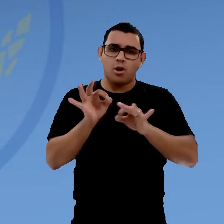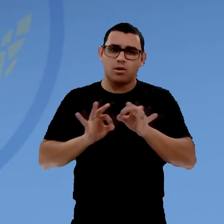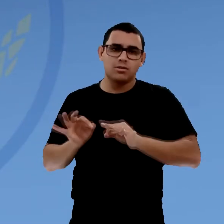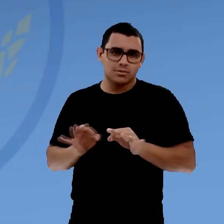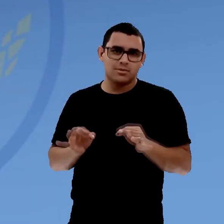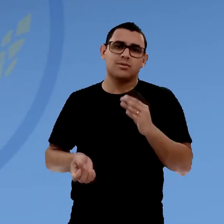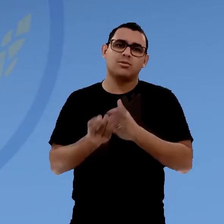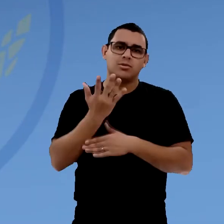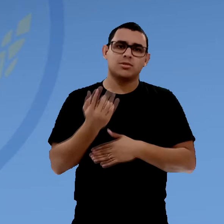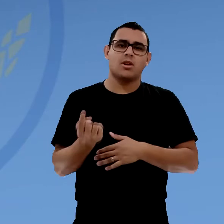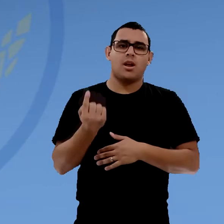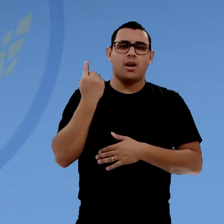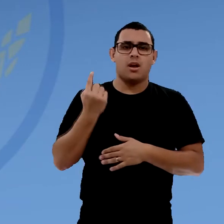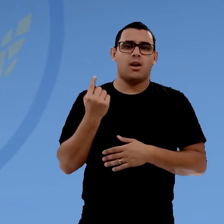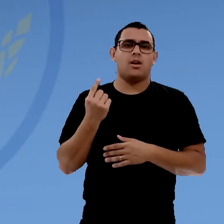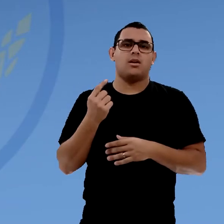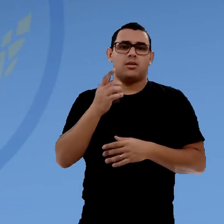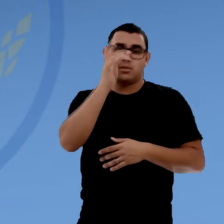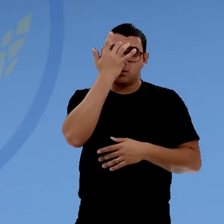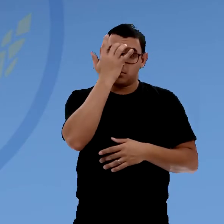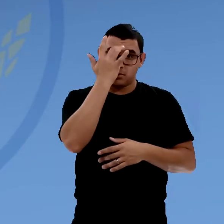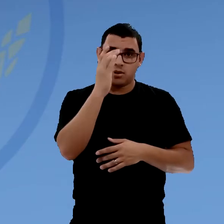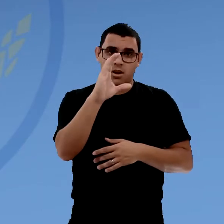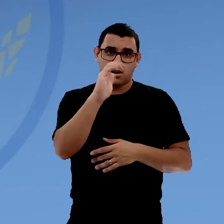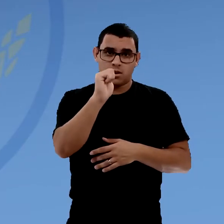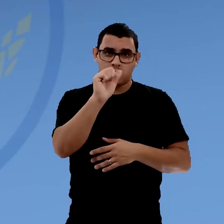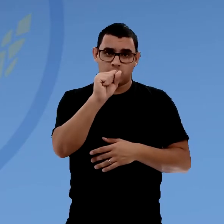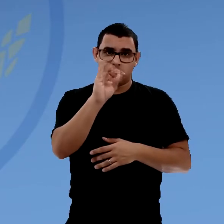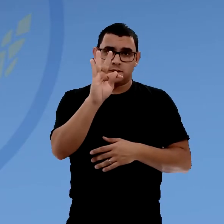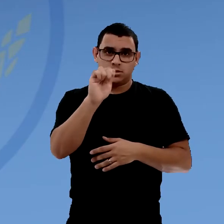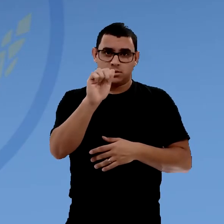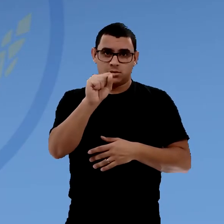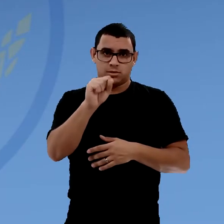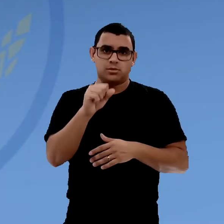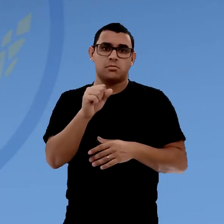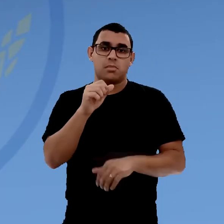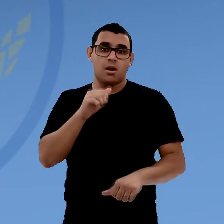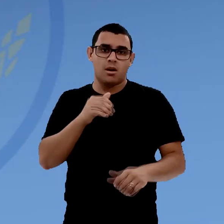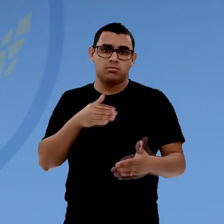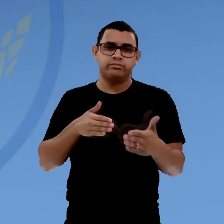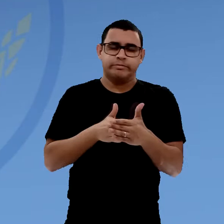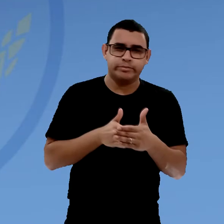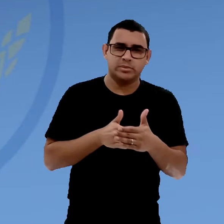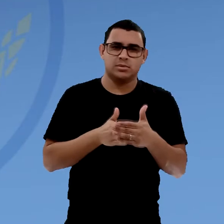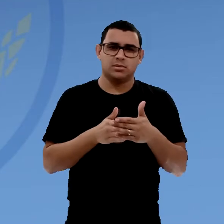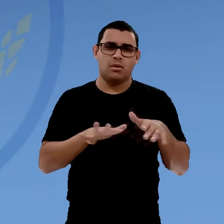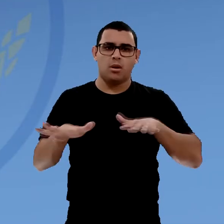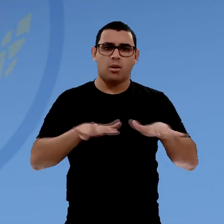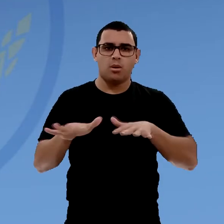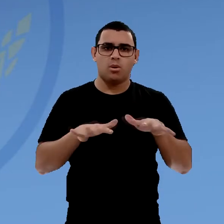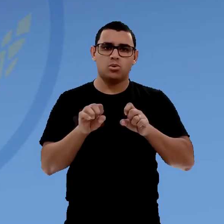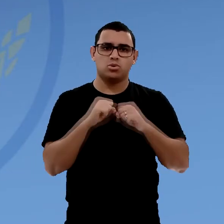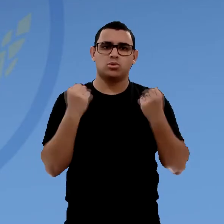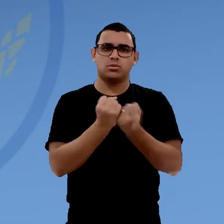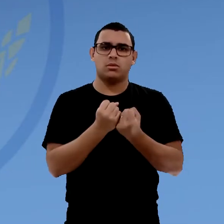mecanismo de castas na Índia, para impedir essa mobilidade social e manter quem está